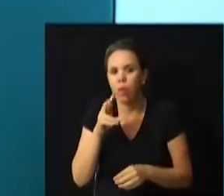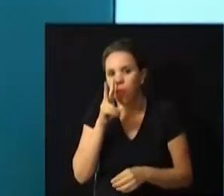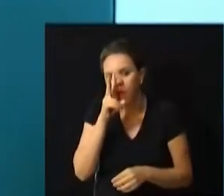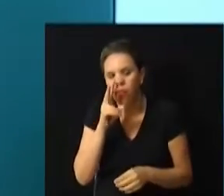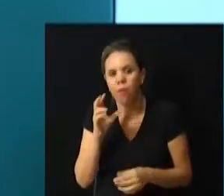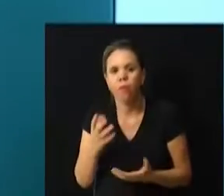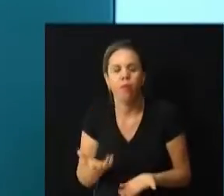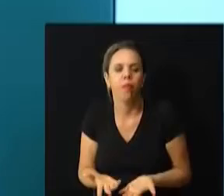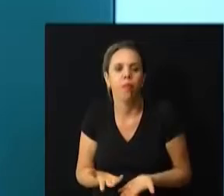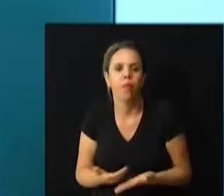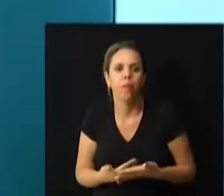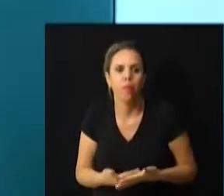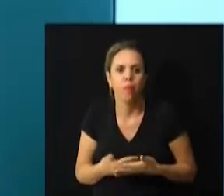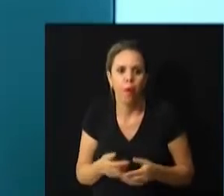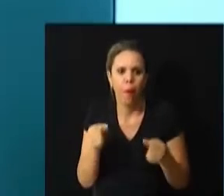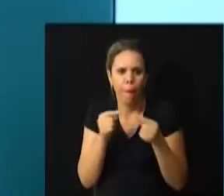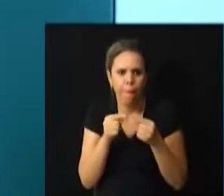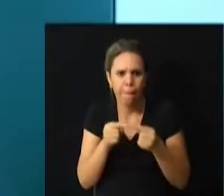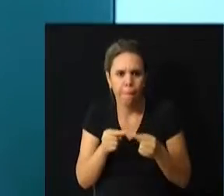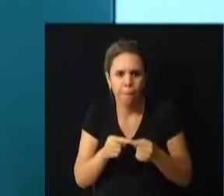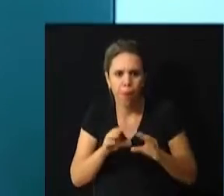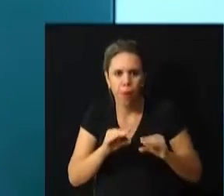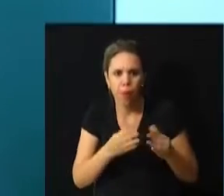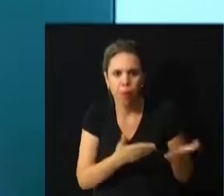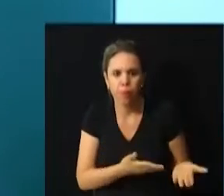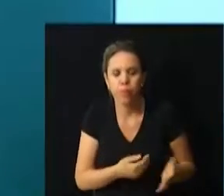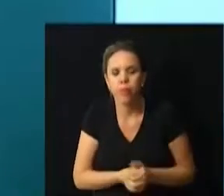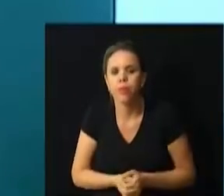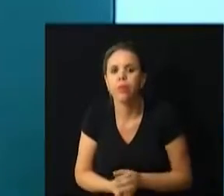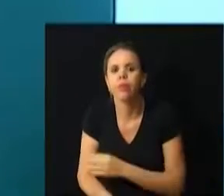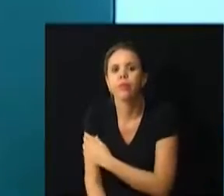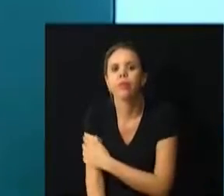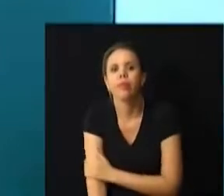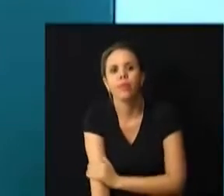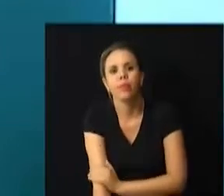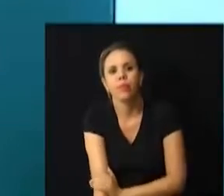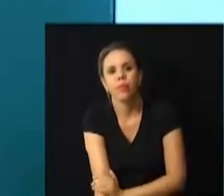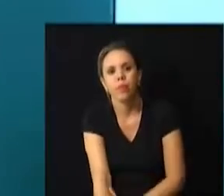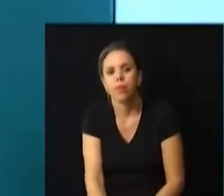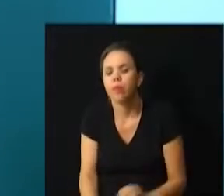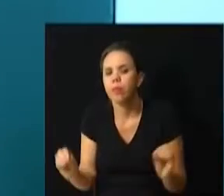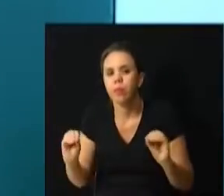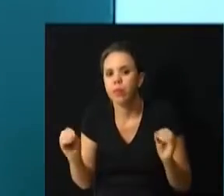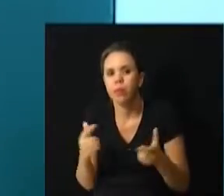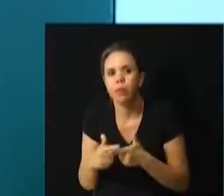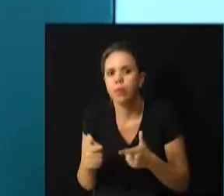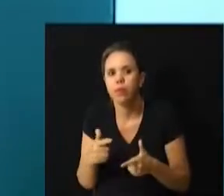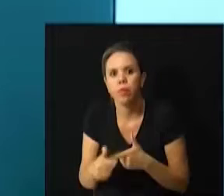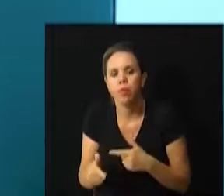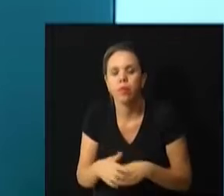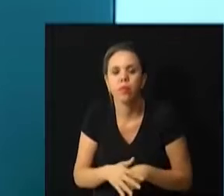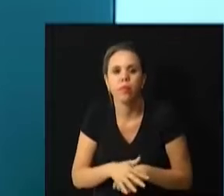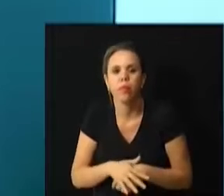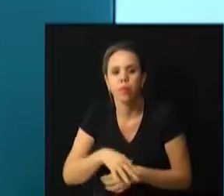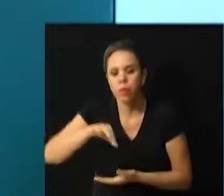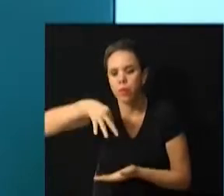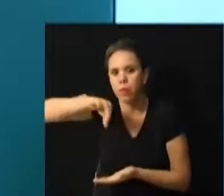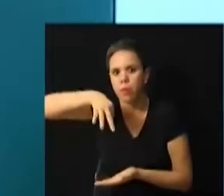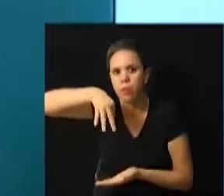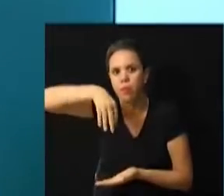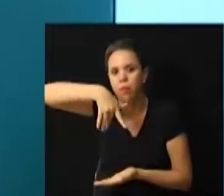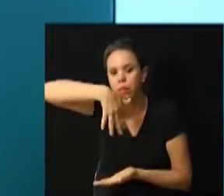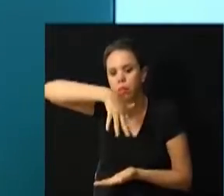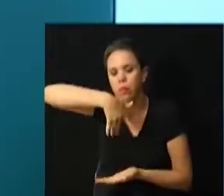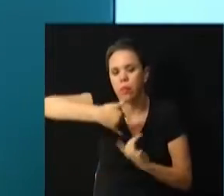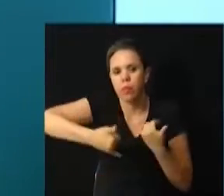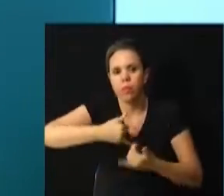pode ser sufocada, né? Tem que ser bem encaixado esse colchãozinho. Nada de penduricalhos